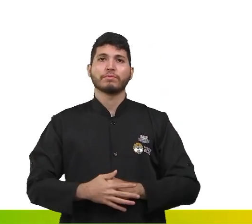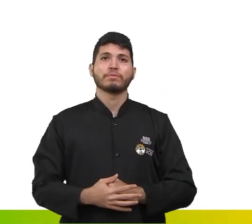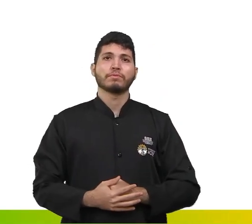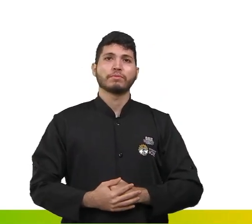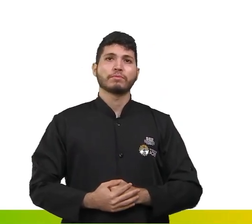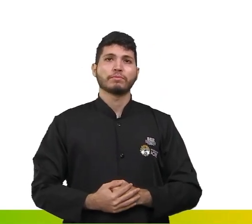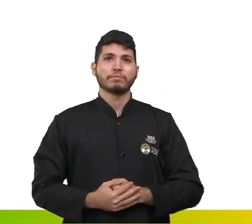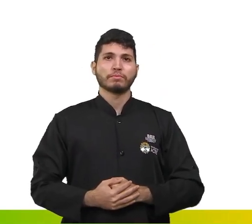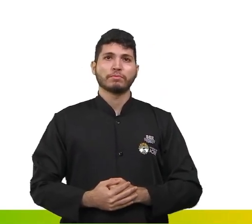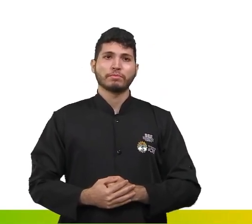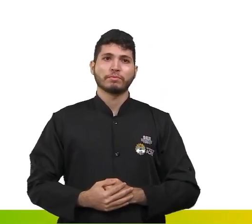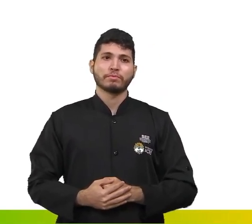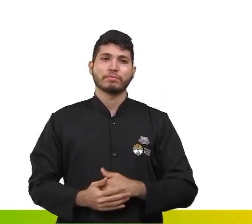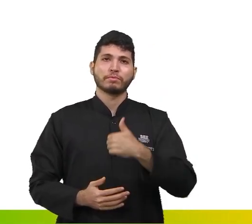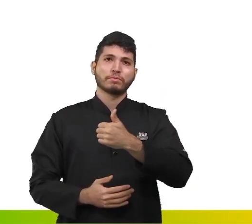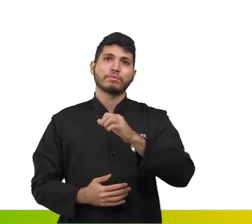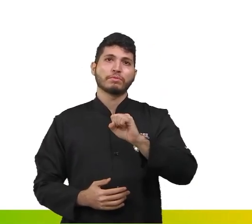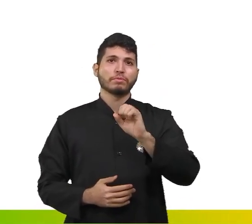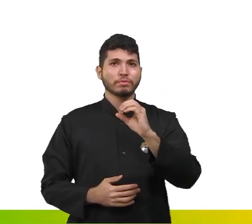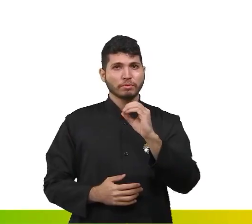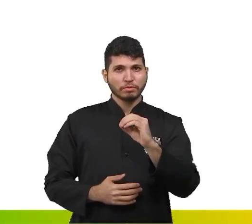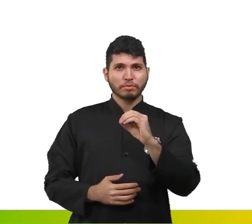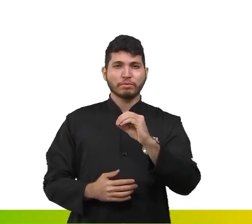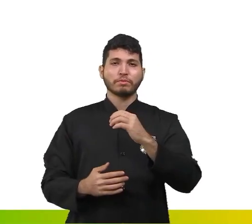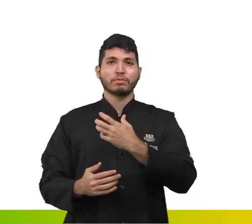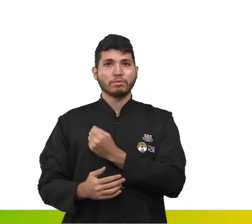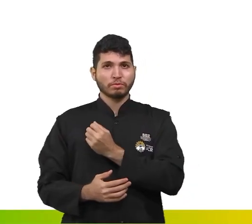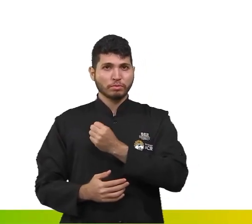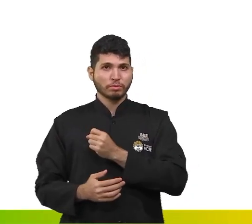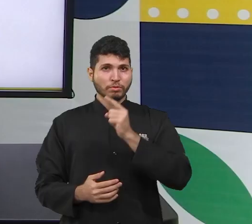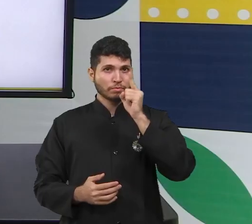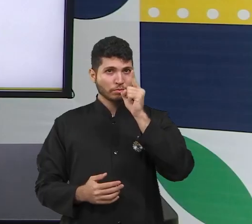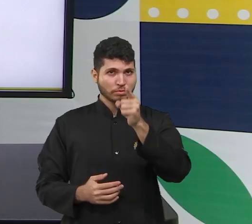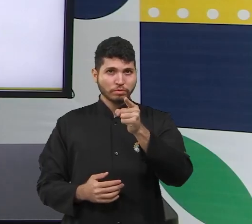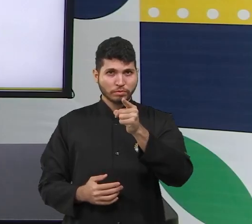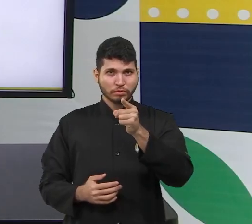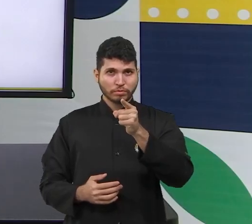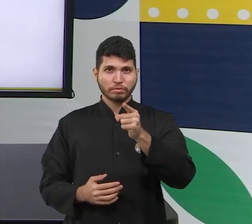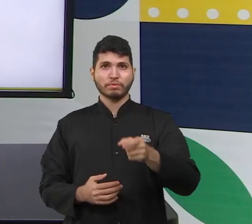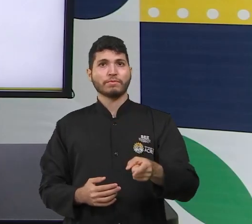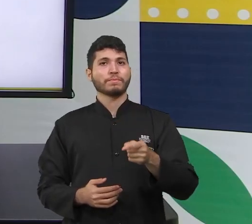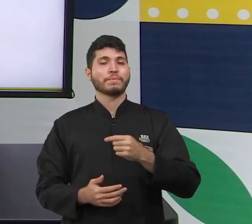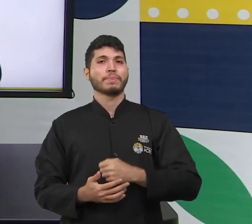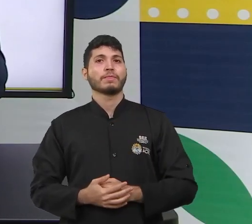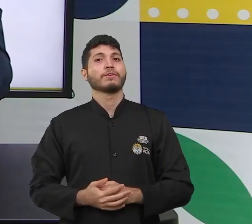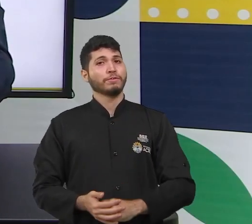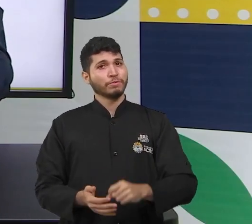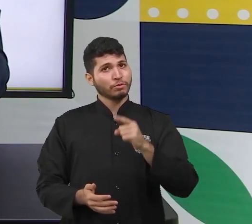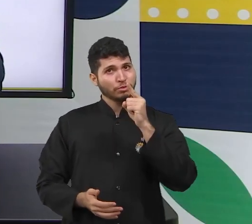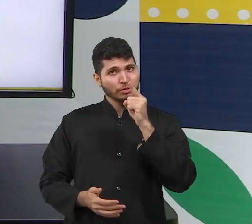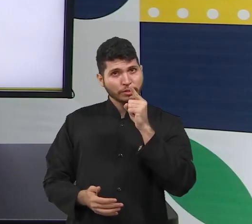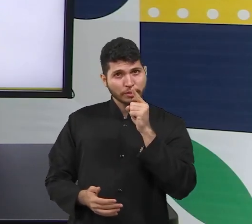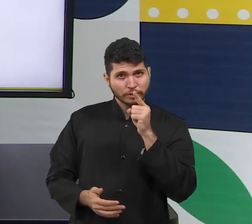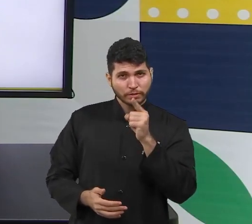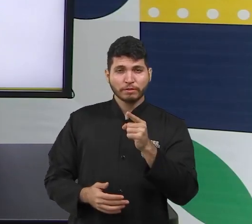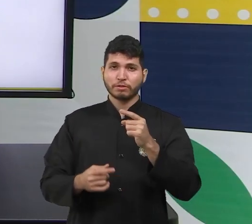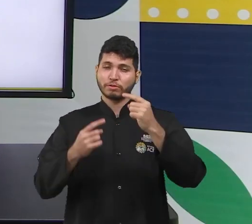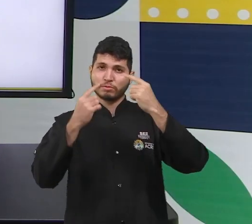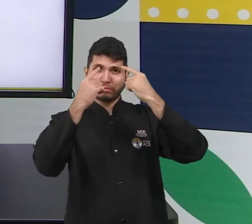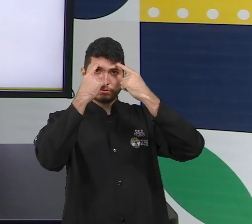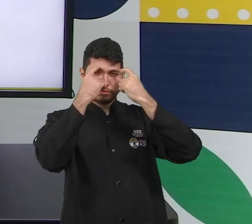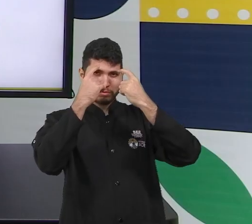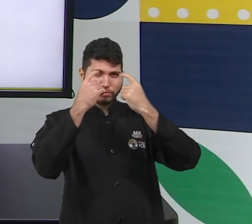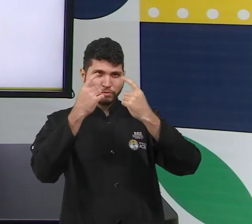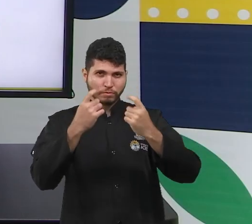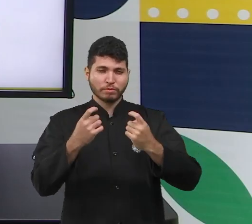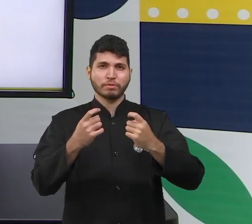Então, o 180 é o número que você aí de casa, você que conhece alguém que sofre algum tipo de violência,